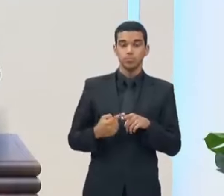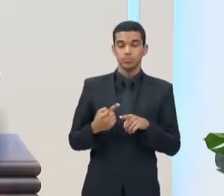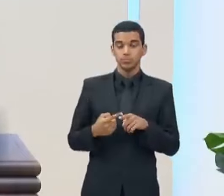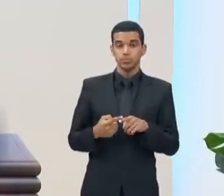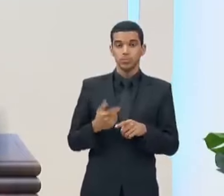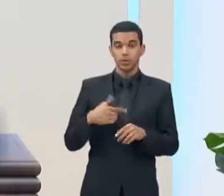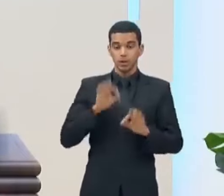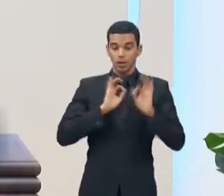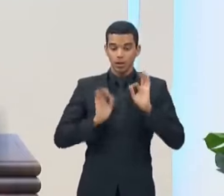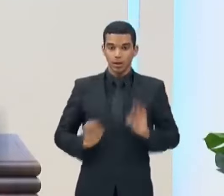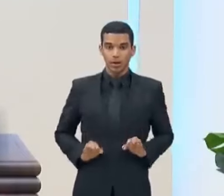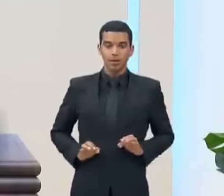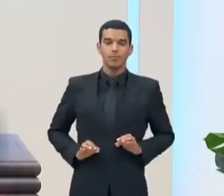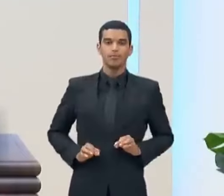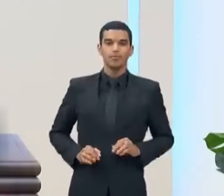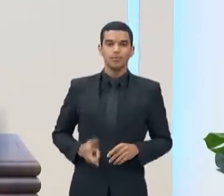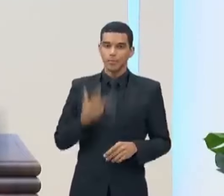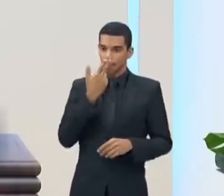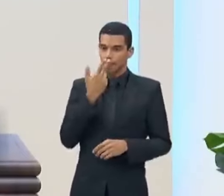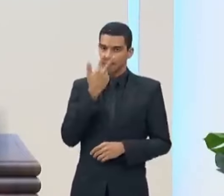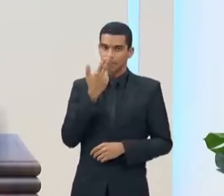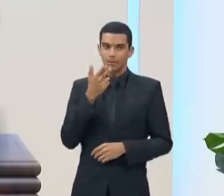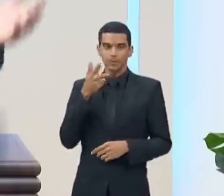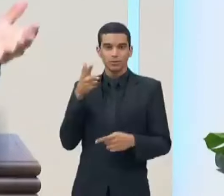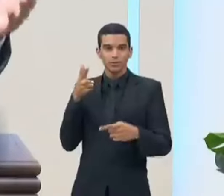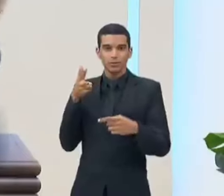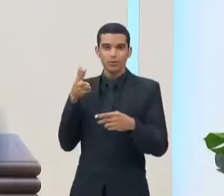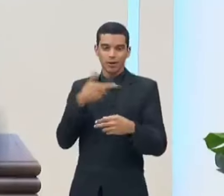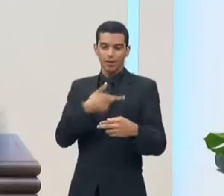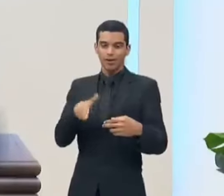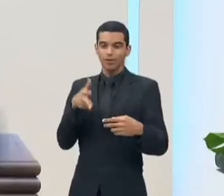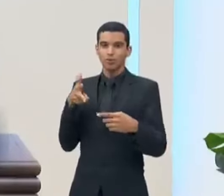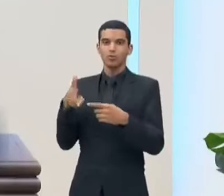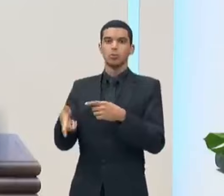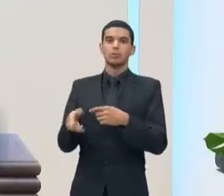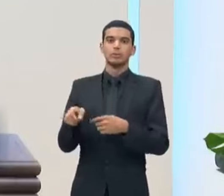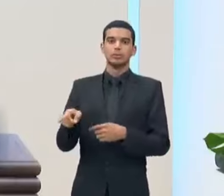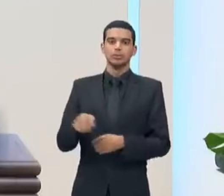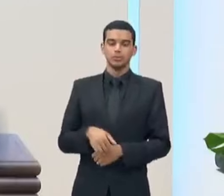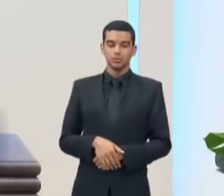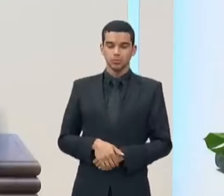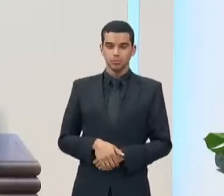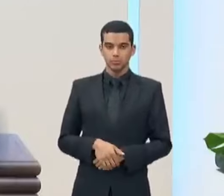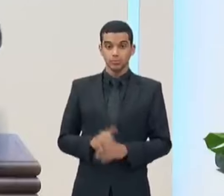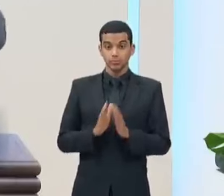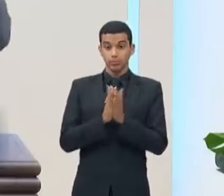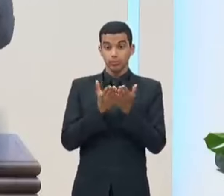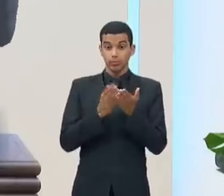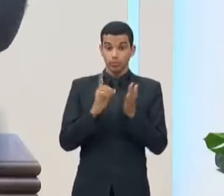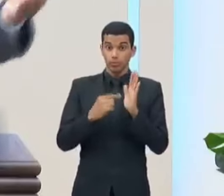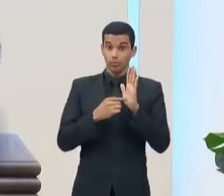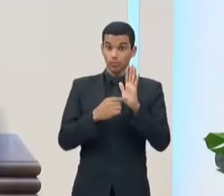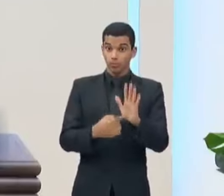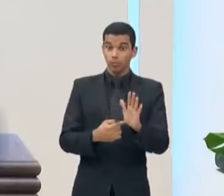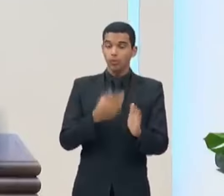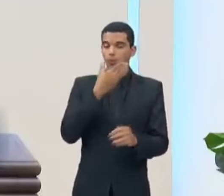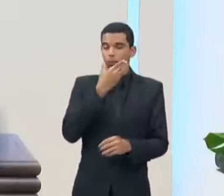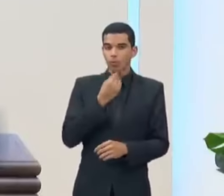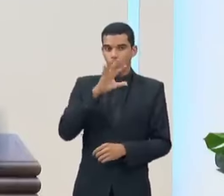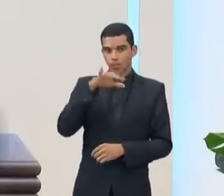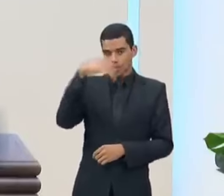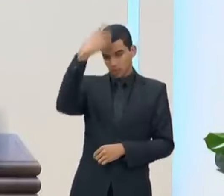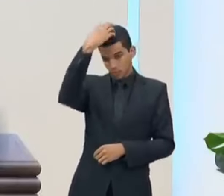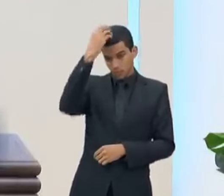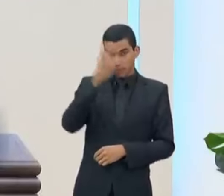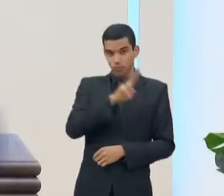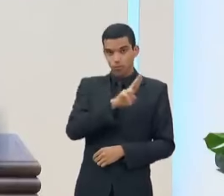esse aspecto religioso da sua vida. Diz a palavra que o rei Uzias, que no fim da sua vida